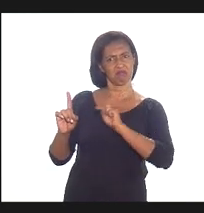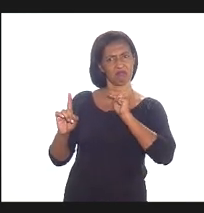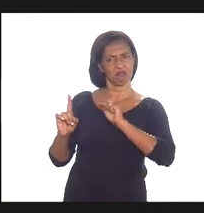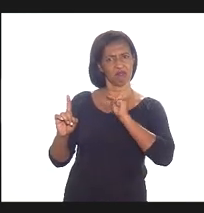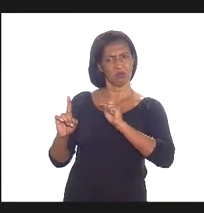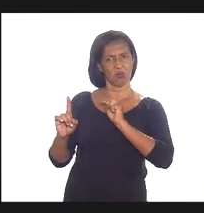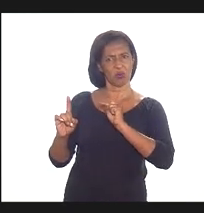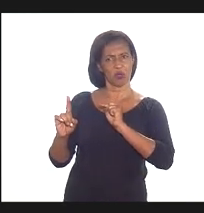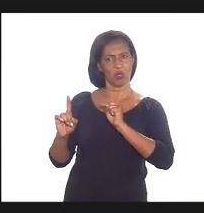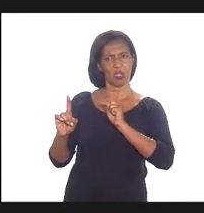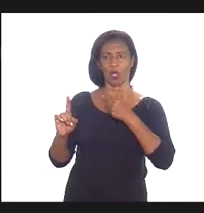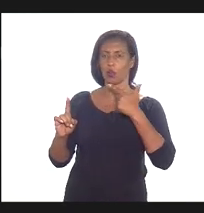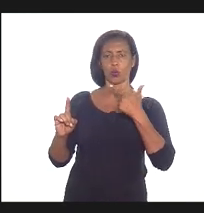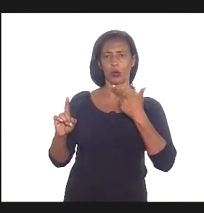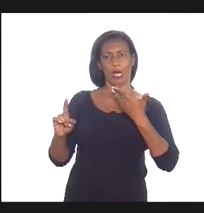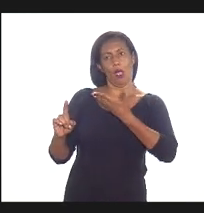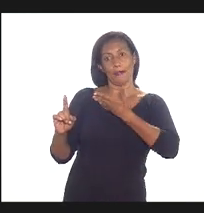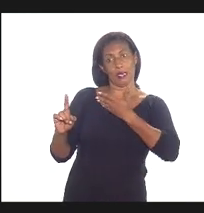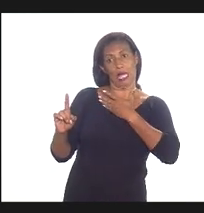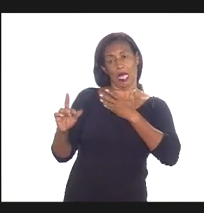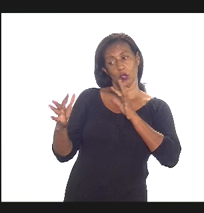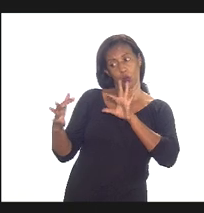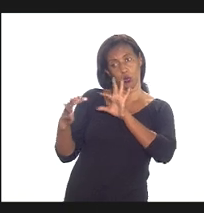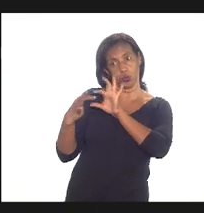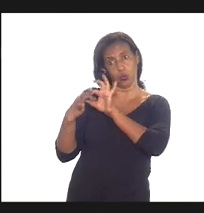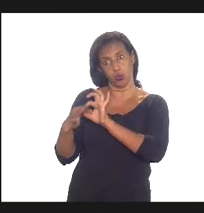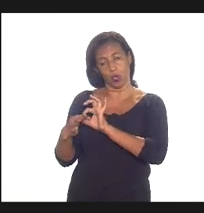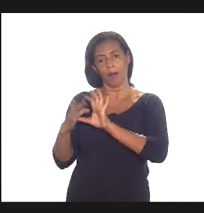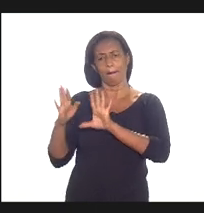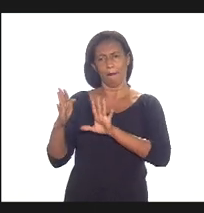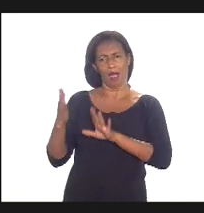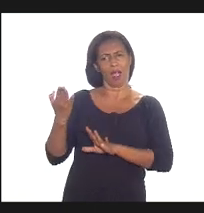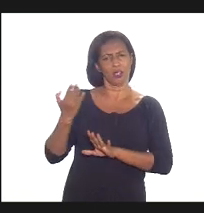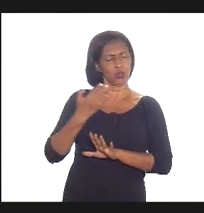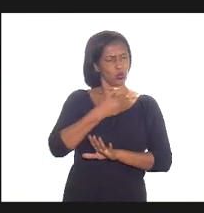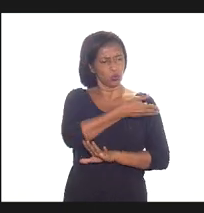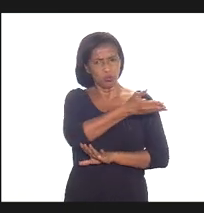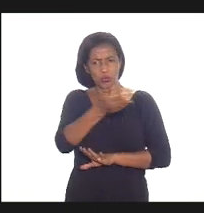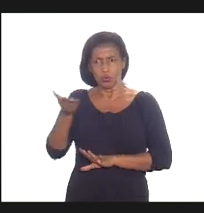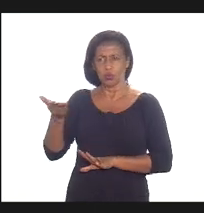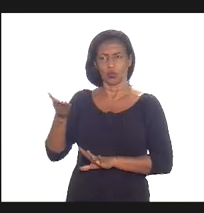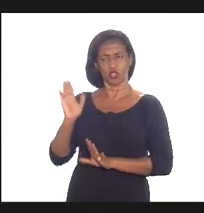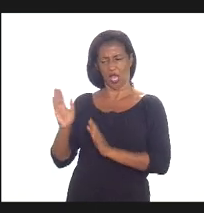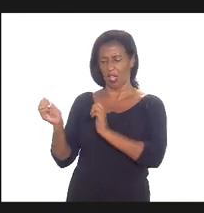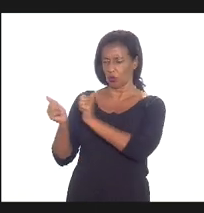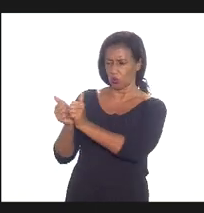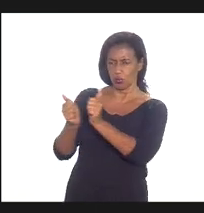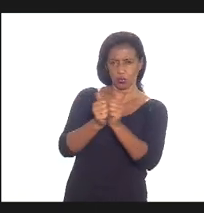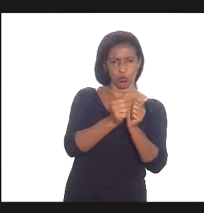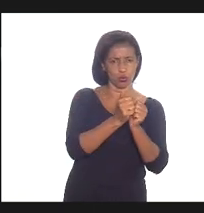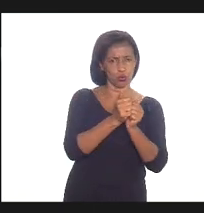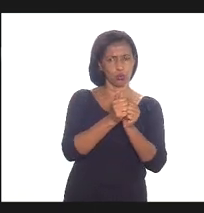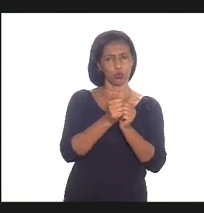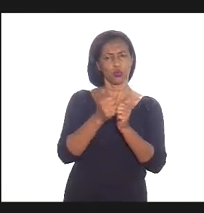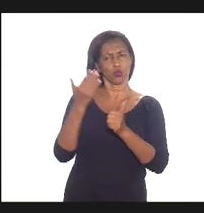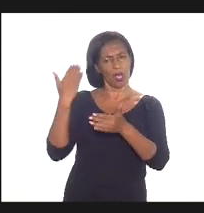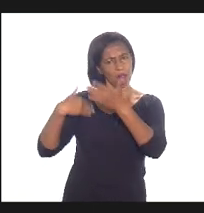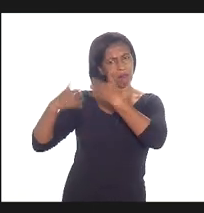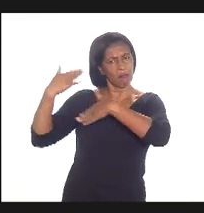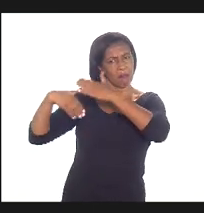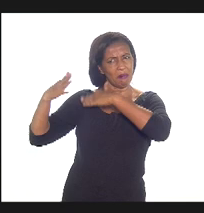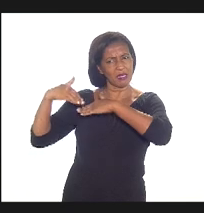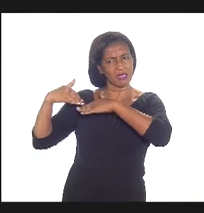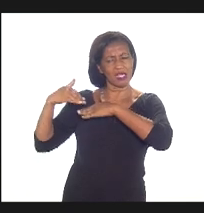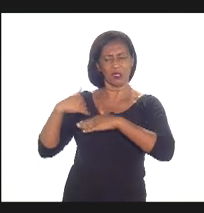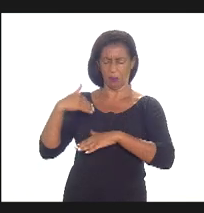não tenho grandes amizades com ele, mas todos os colegas tiveram próximo dele, de mandatos passados, fala muito bem dele, e o